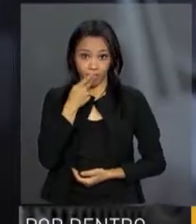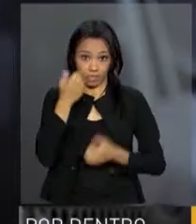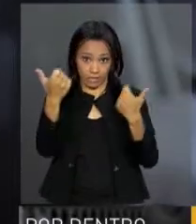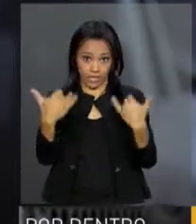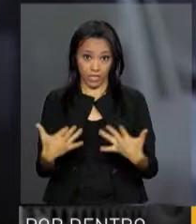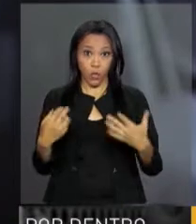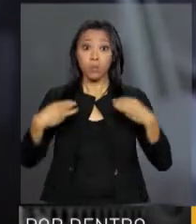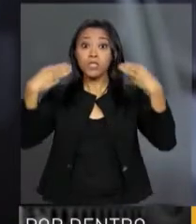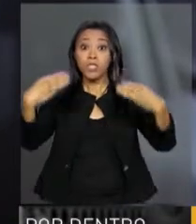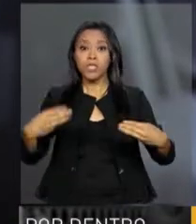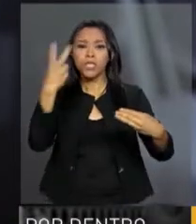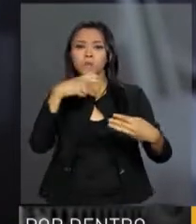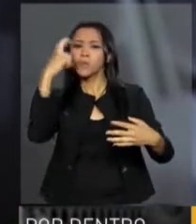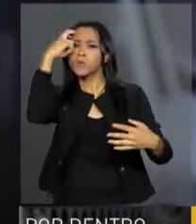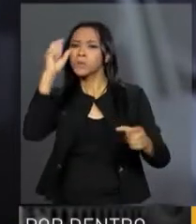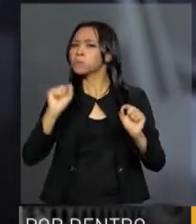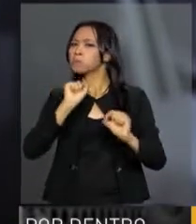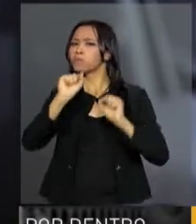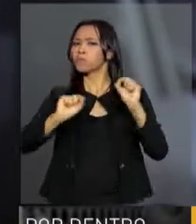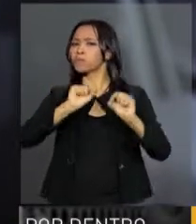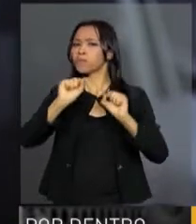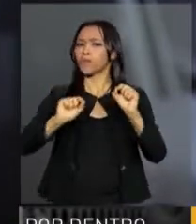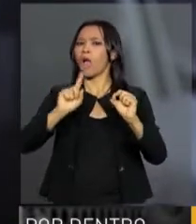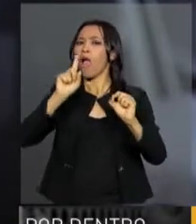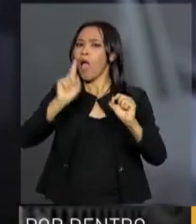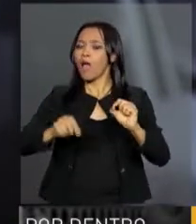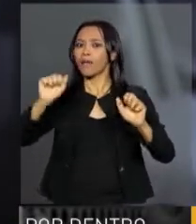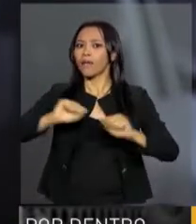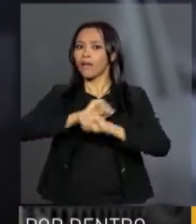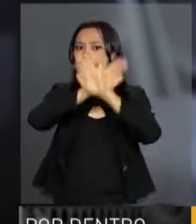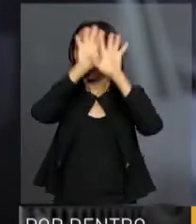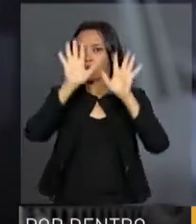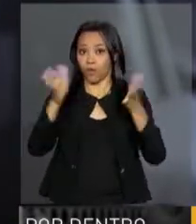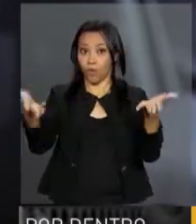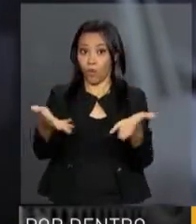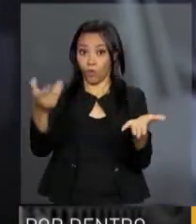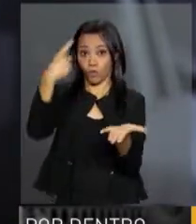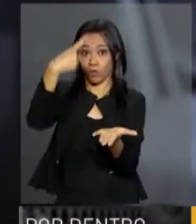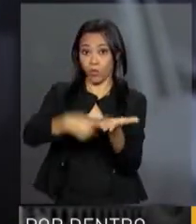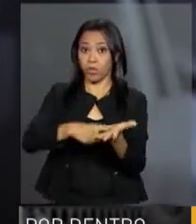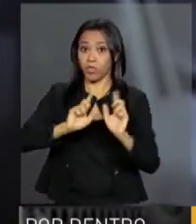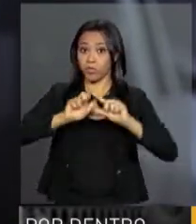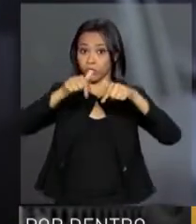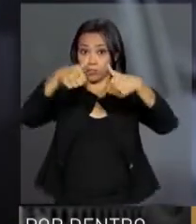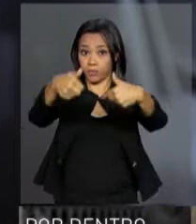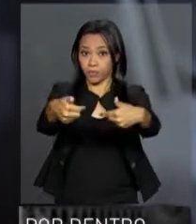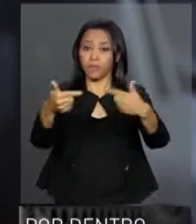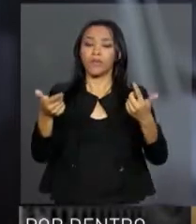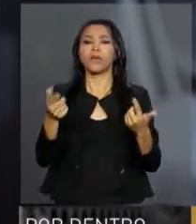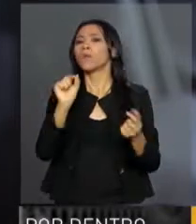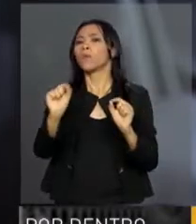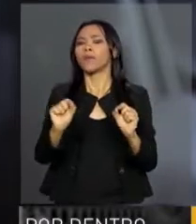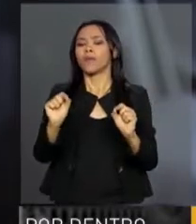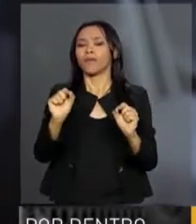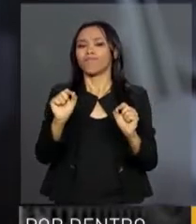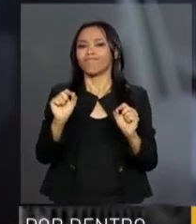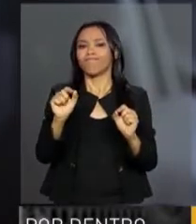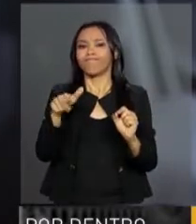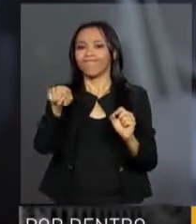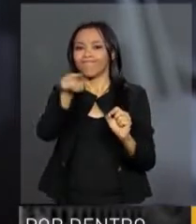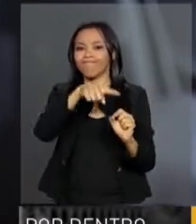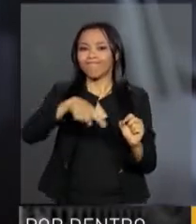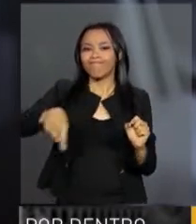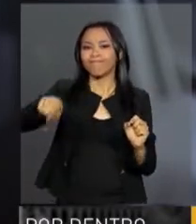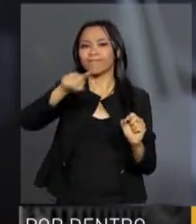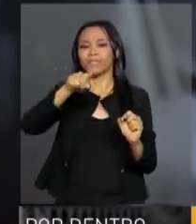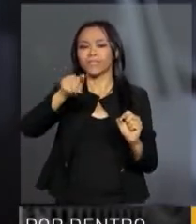Cultura tem essa característica muito clara hoje. Tem que atender aquilo que é a